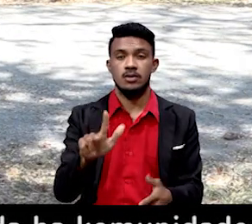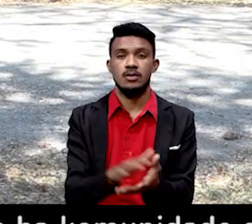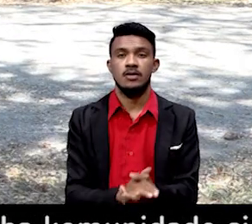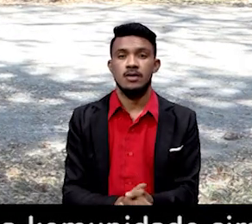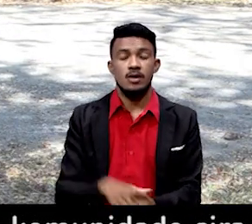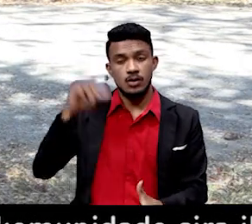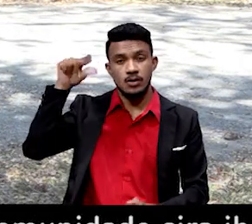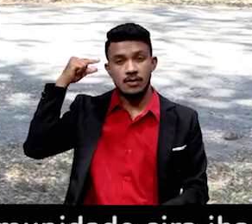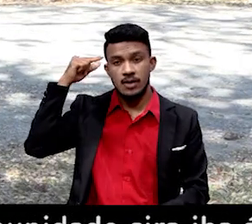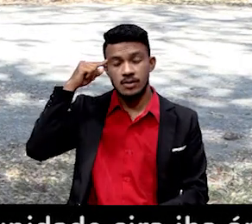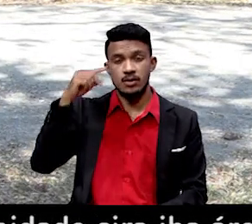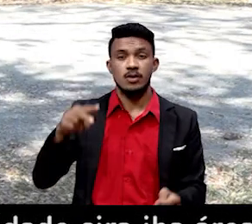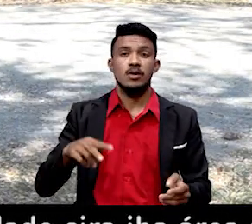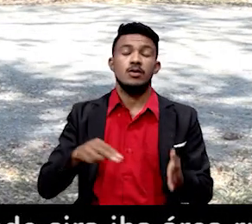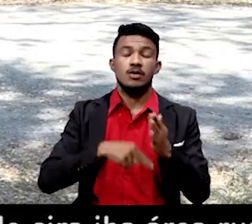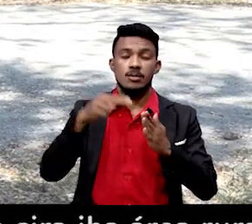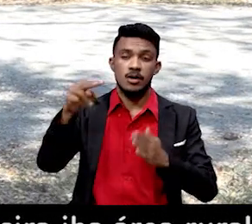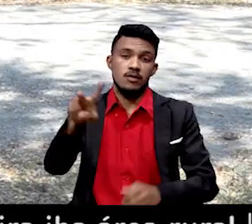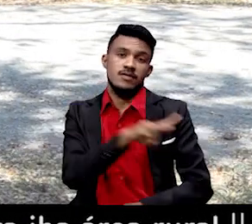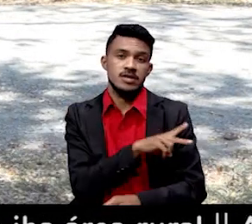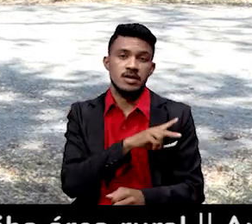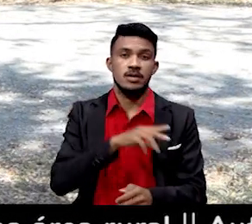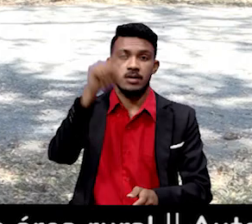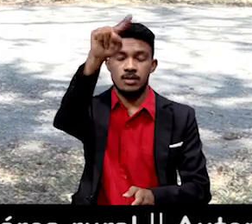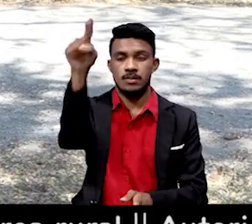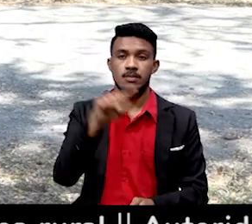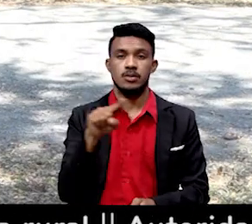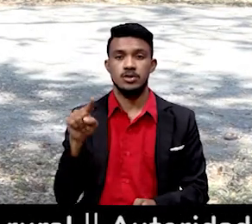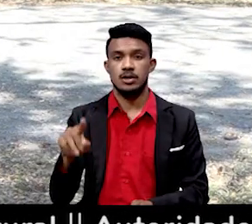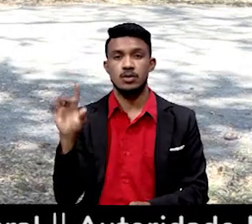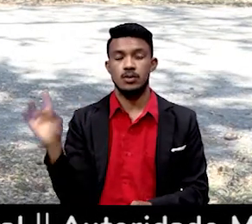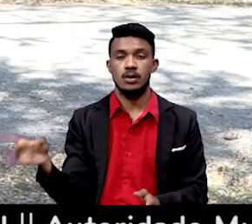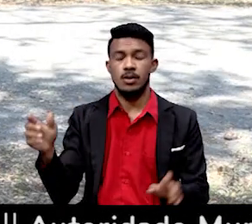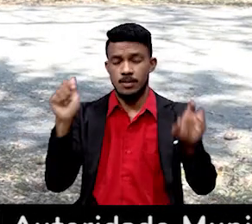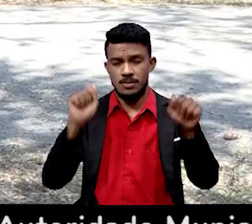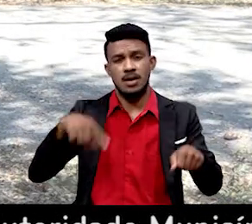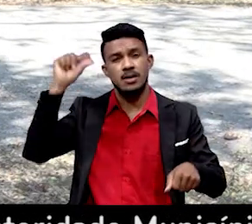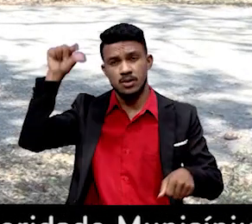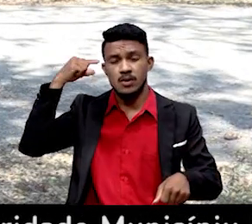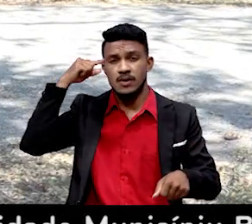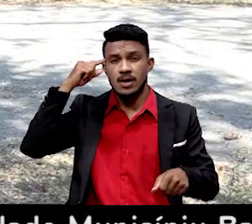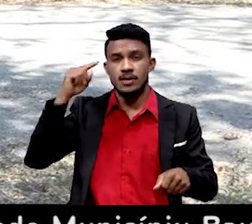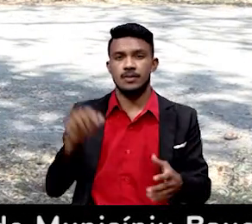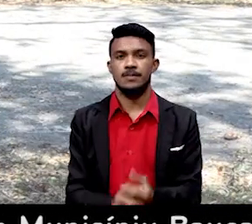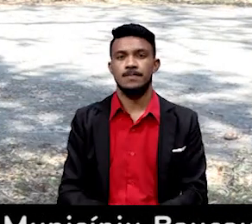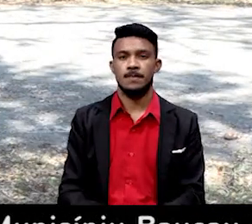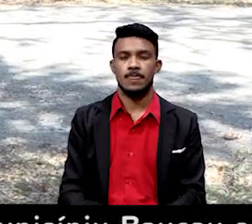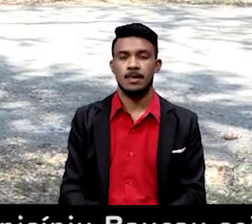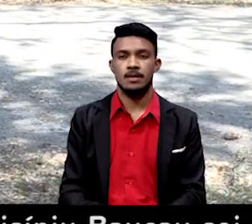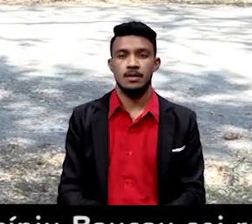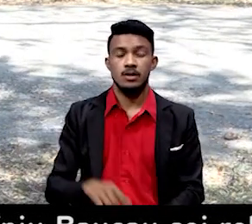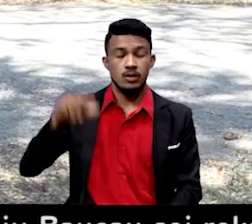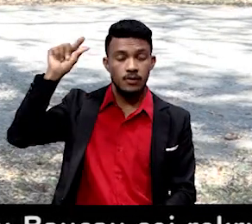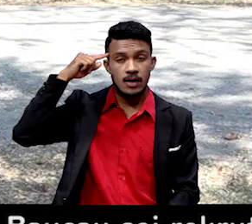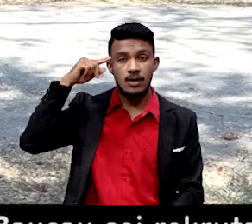o número de vacinação não atinge o porcento do aluno, a possibilidade do governo se a possibilidade do